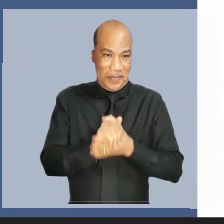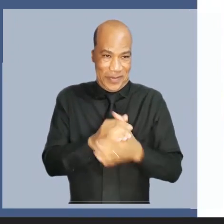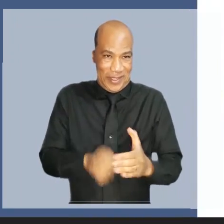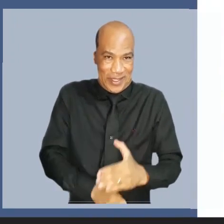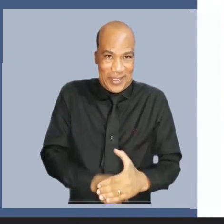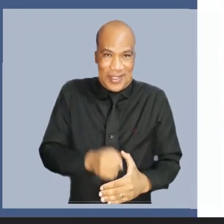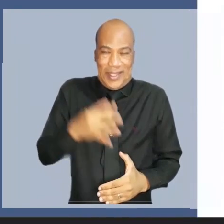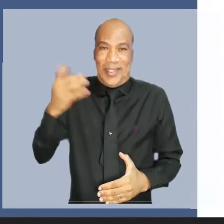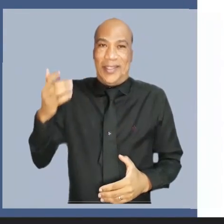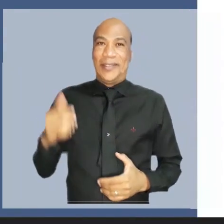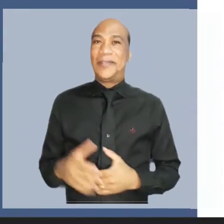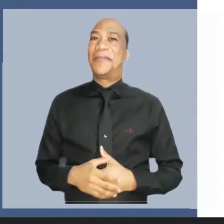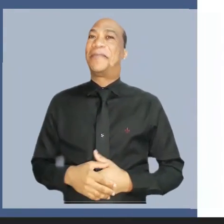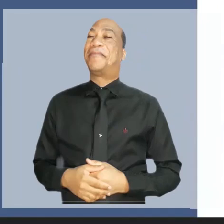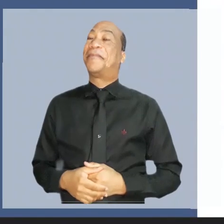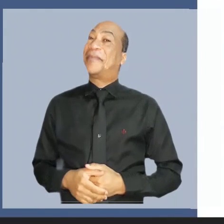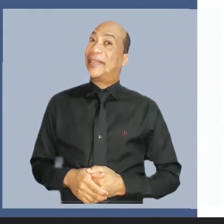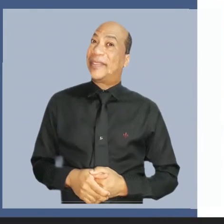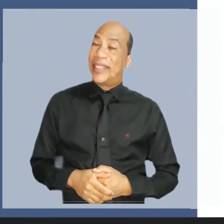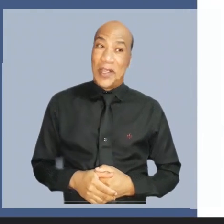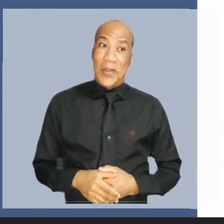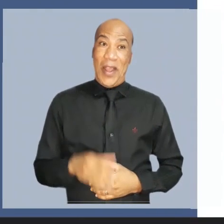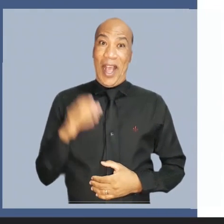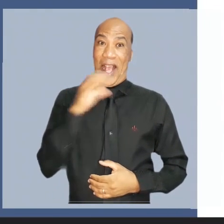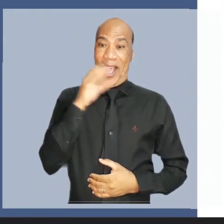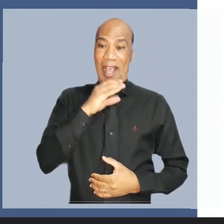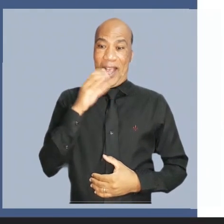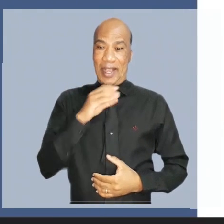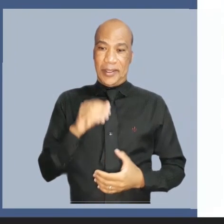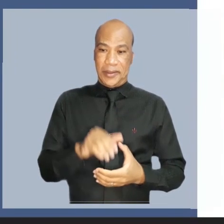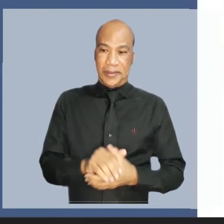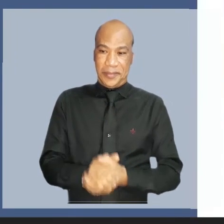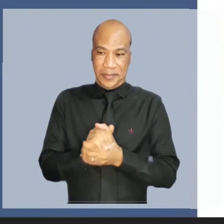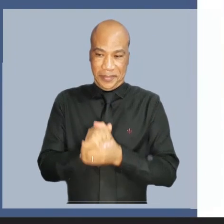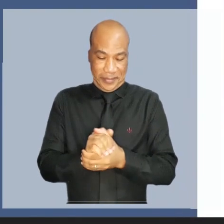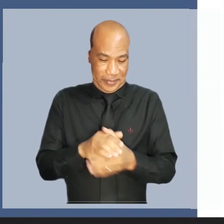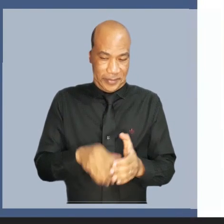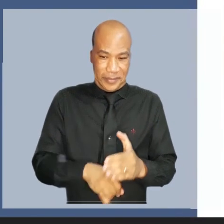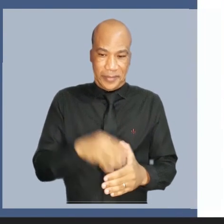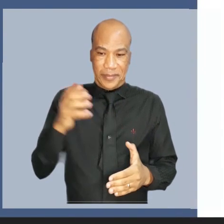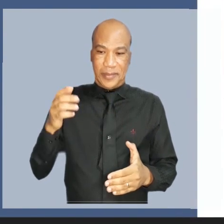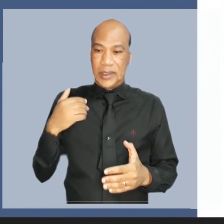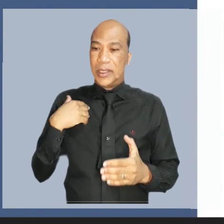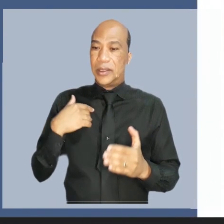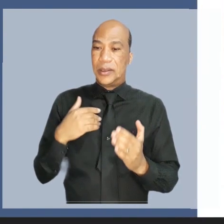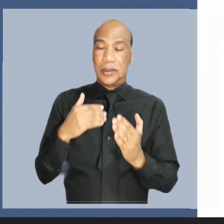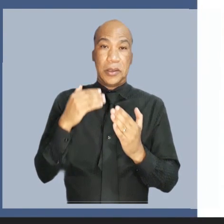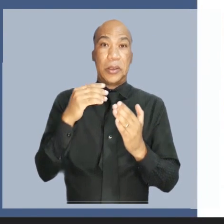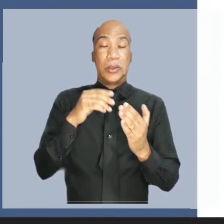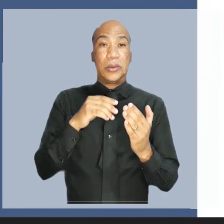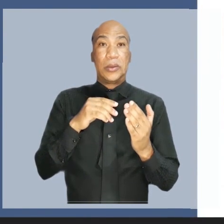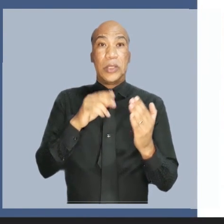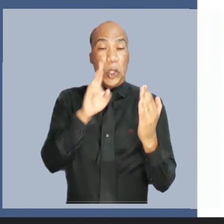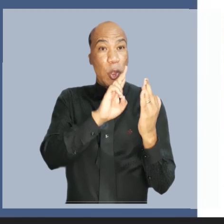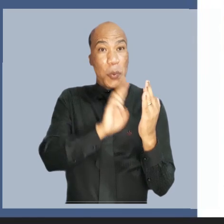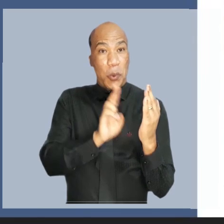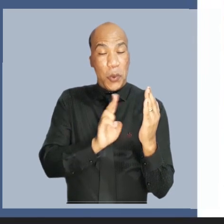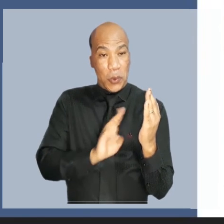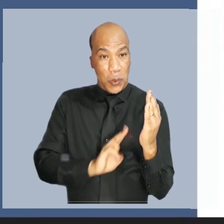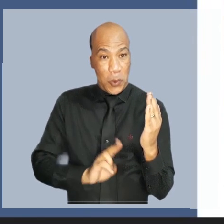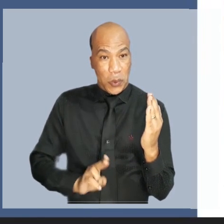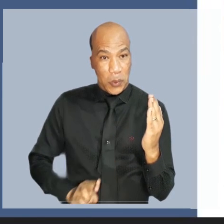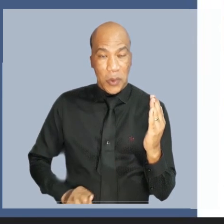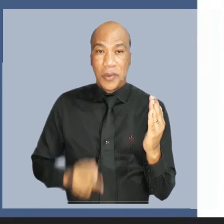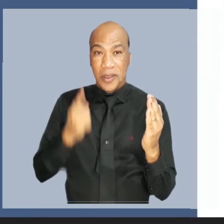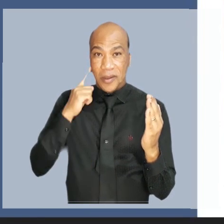nossos 700 inscritos, estão todos aqui. E nessa indicação, os 10 que serão